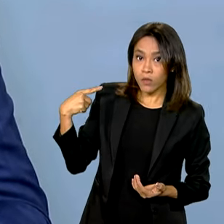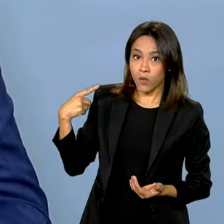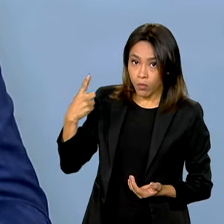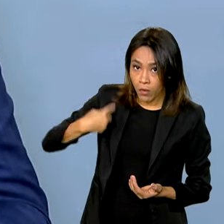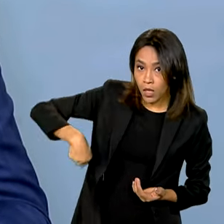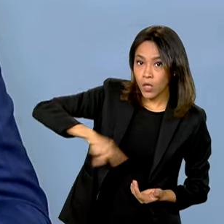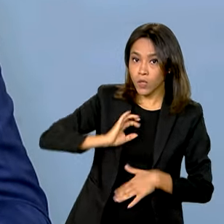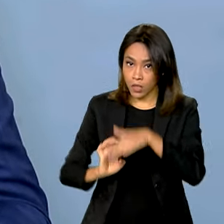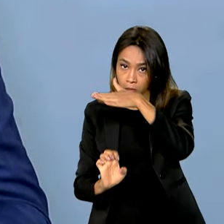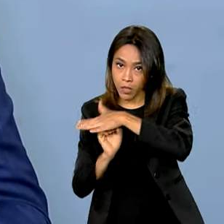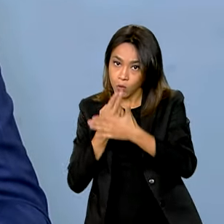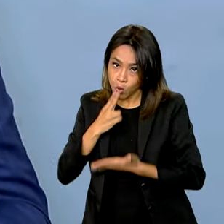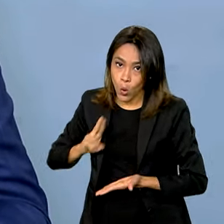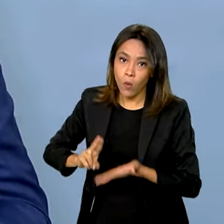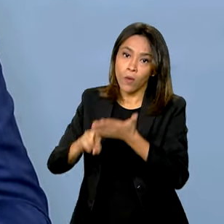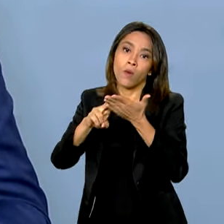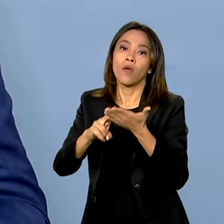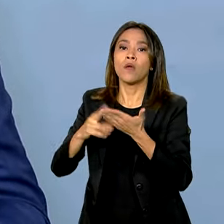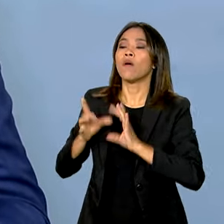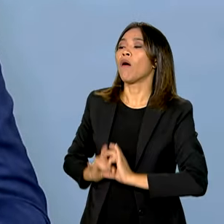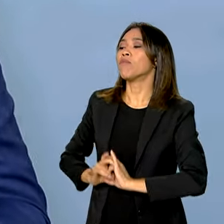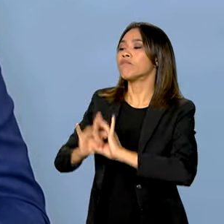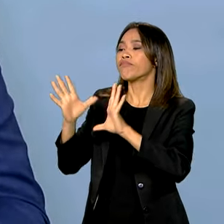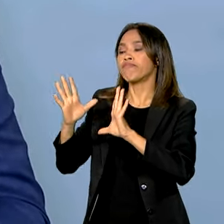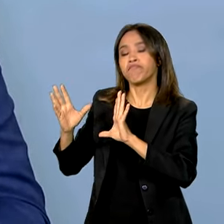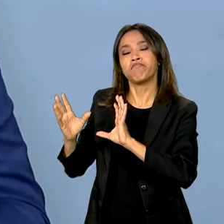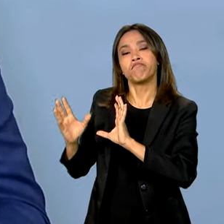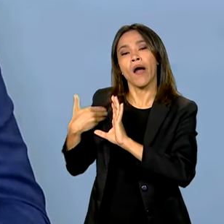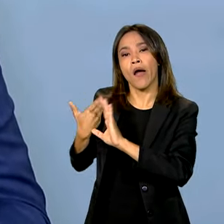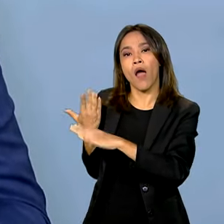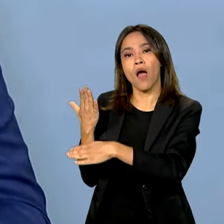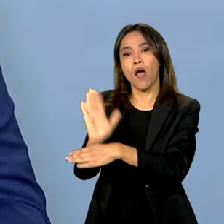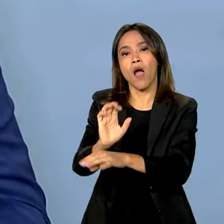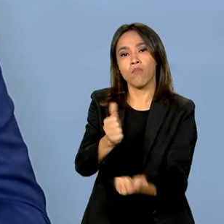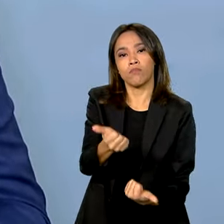toda a nossa estrutura ficasse à disposição para ajudar o povo gaúcho.